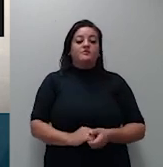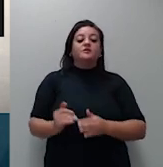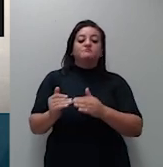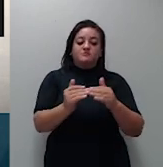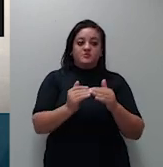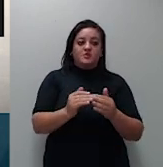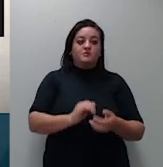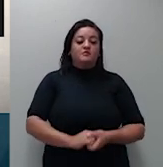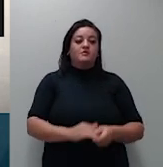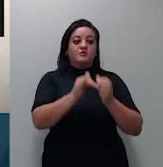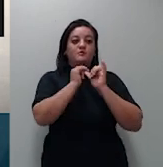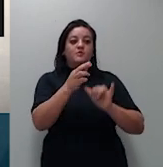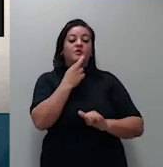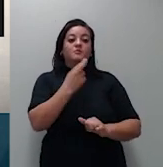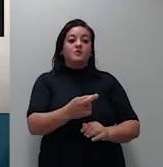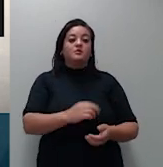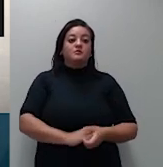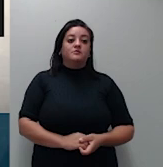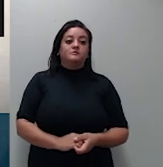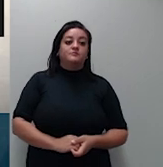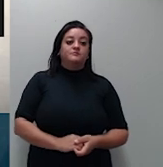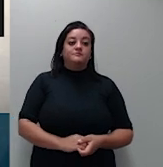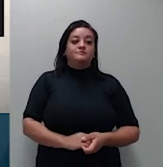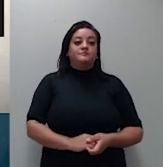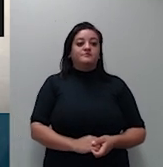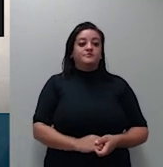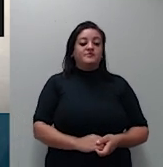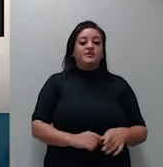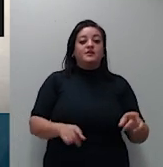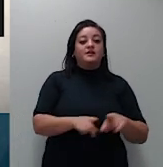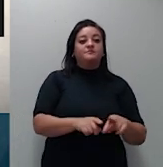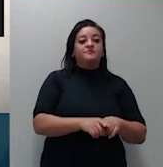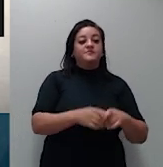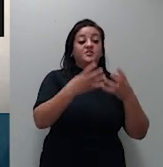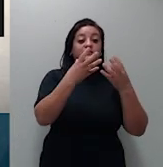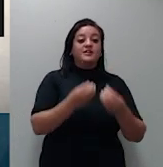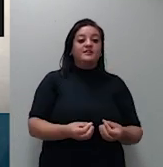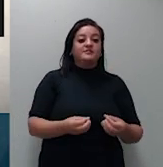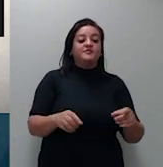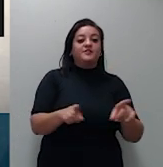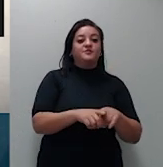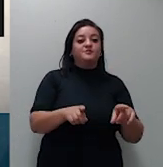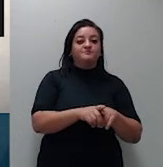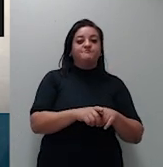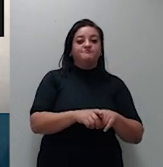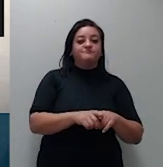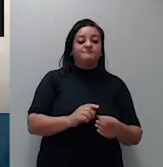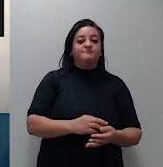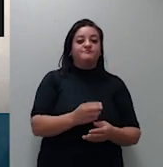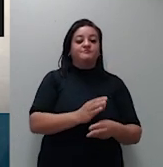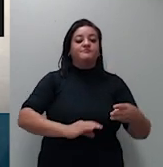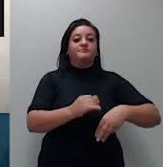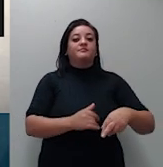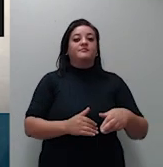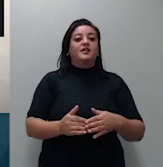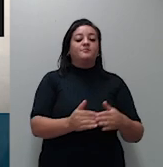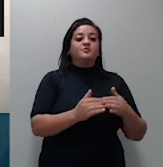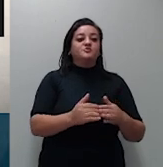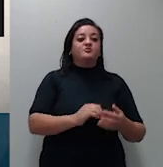resultado negócio provimento ao recurso especial nos termos do voto do relator decisão